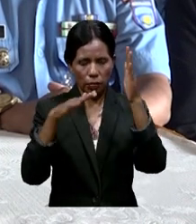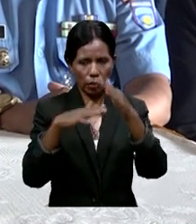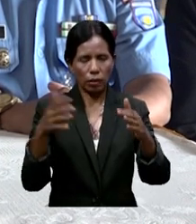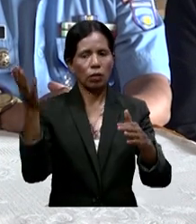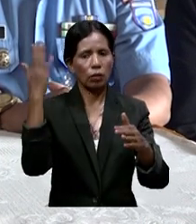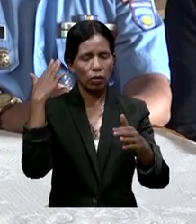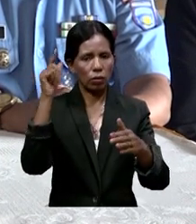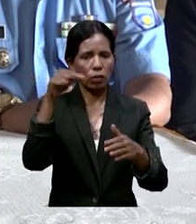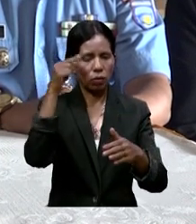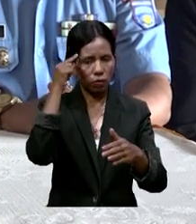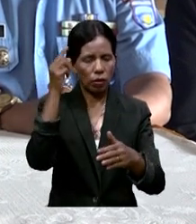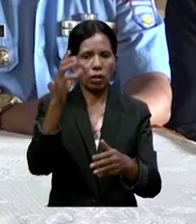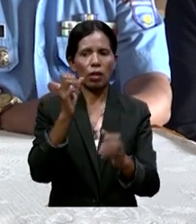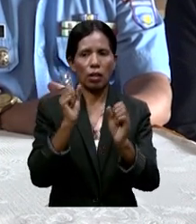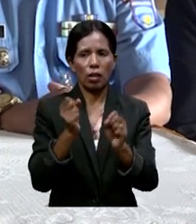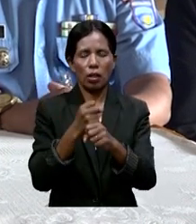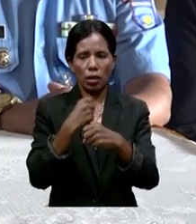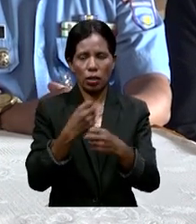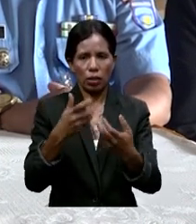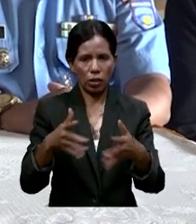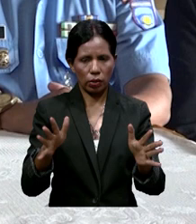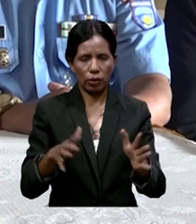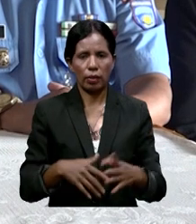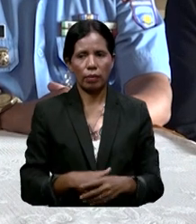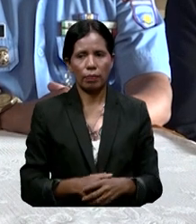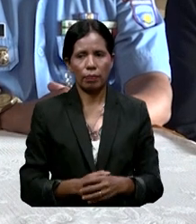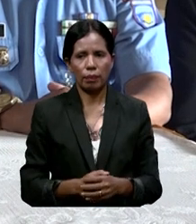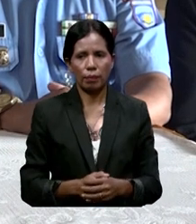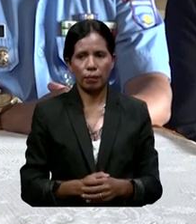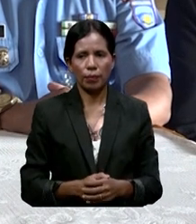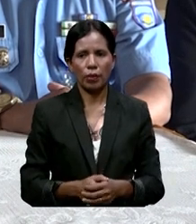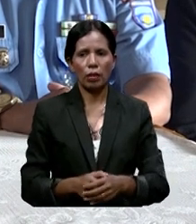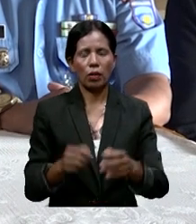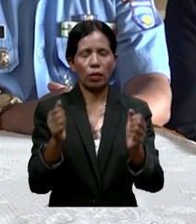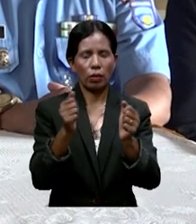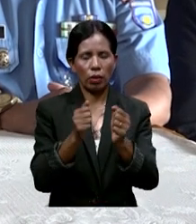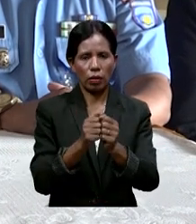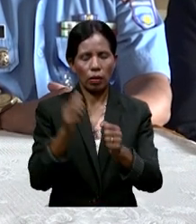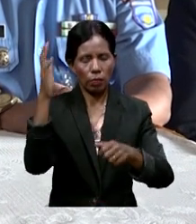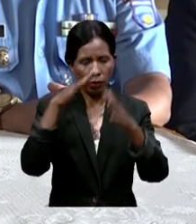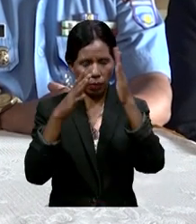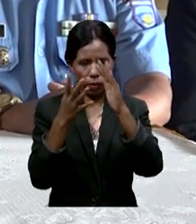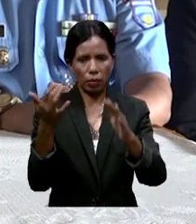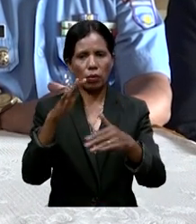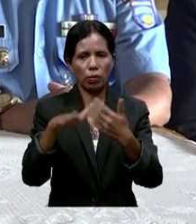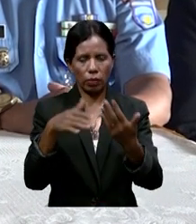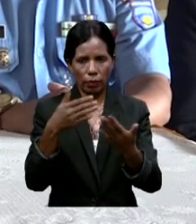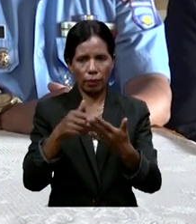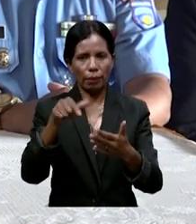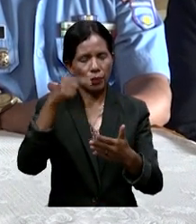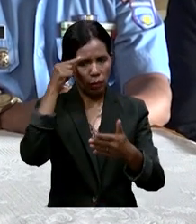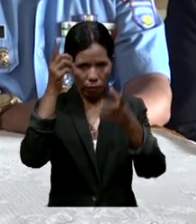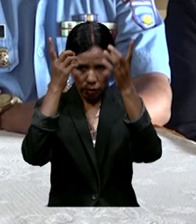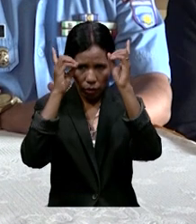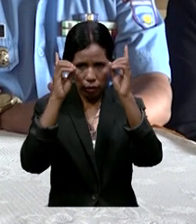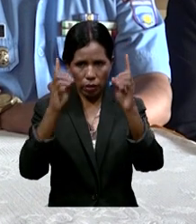uluk governo consegue halakontiona. O consideração ba problema sirakne. Governo decide